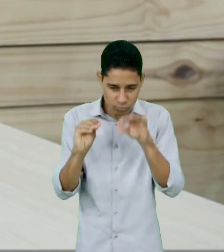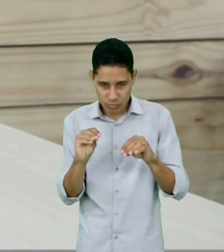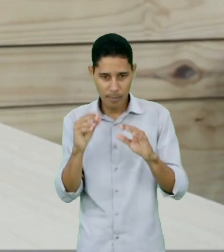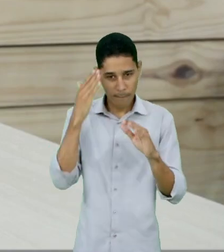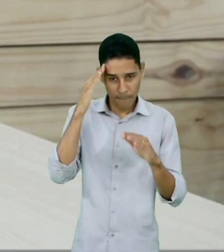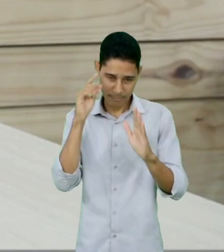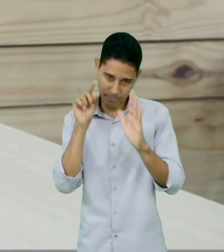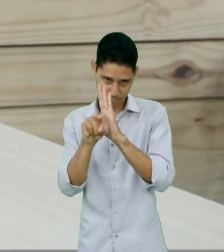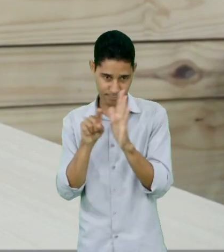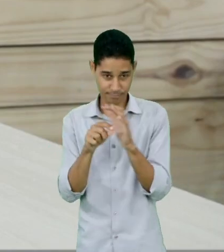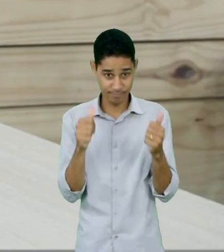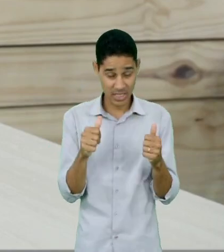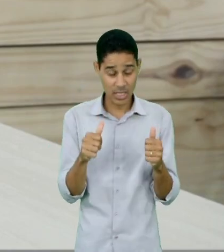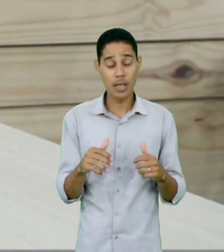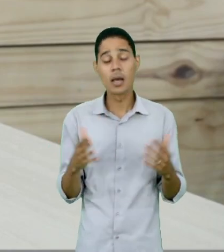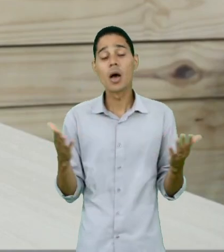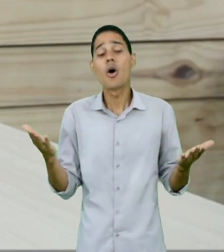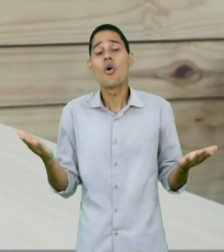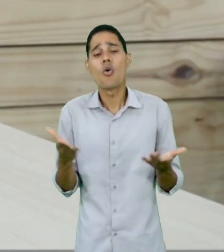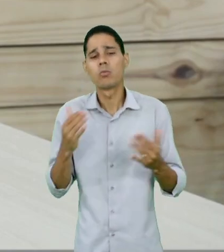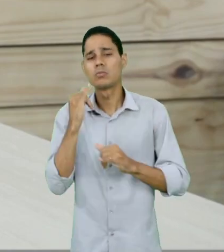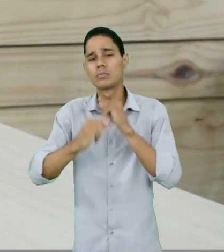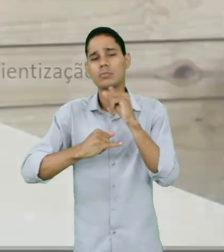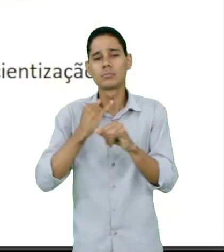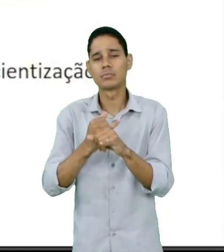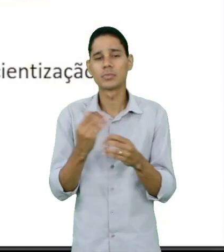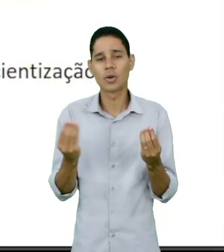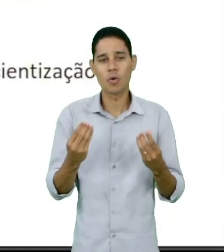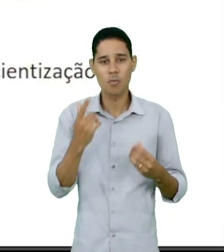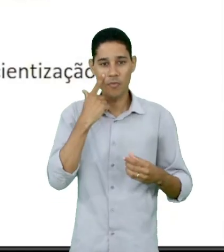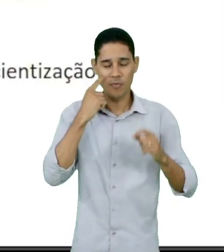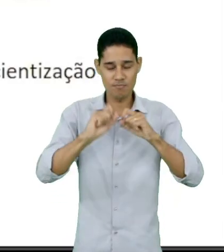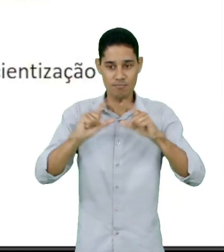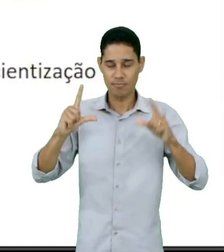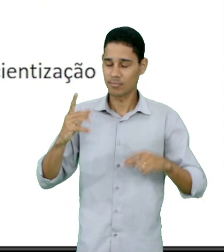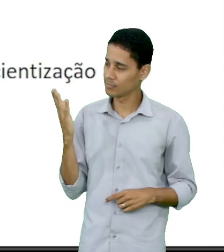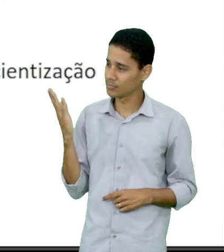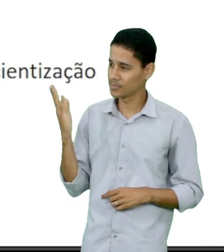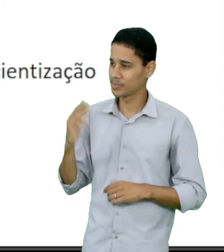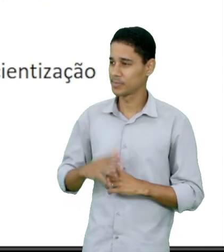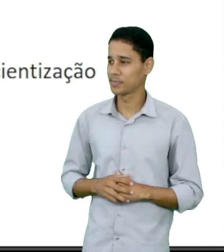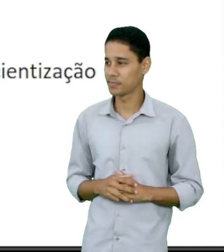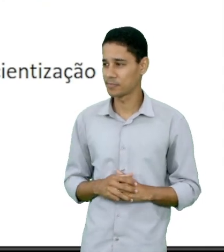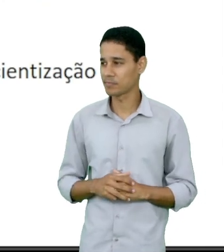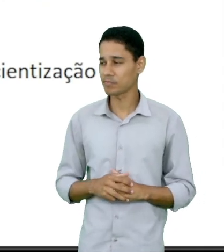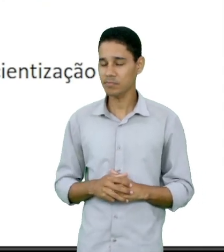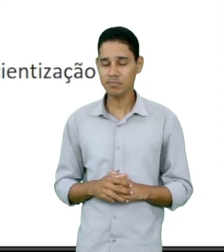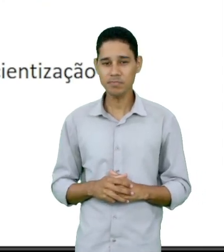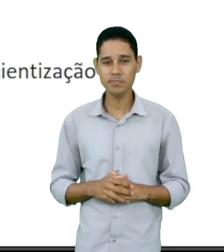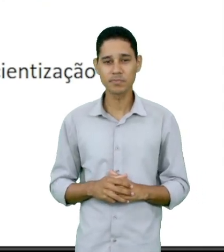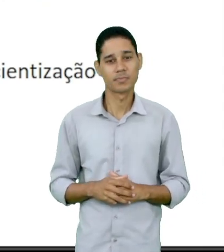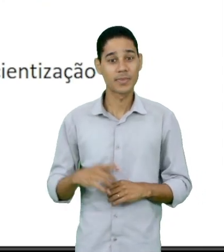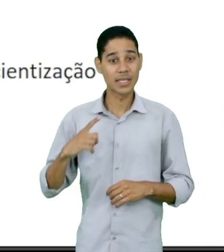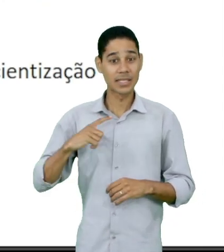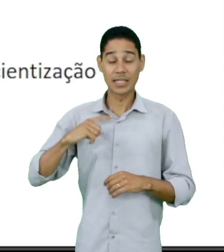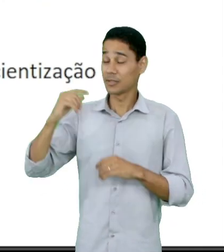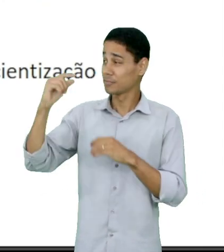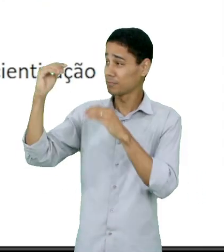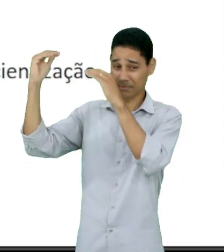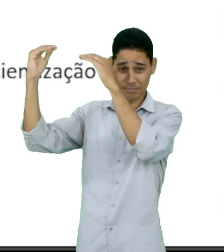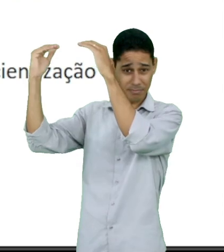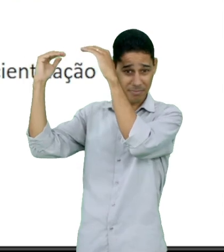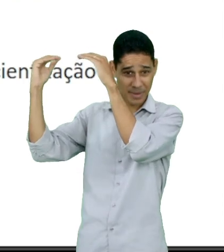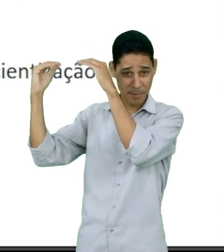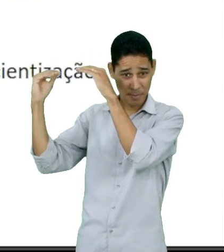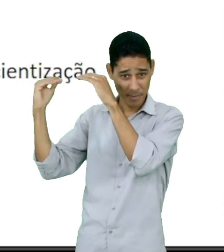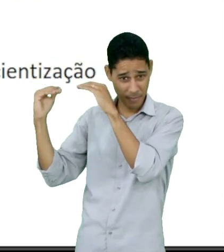hoje. Eu queria chamar a atenção aí no slide, né, que a gente tem diversos tópicos que a gente vai conversar um